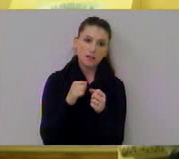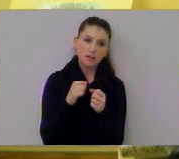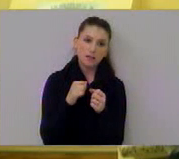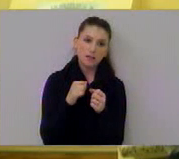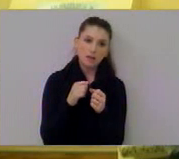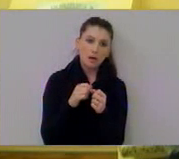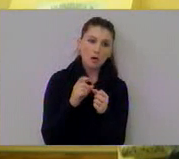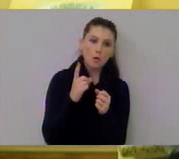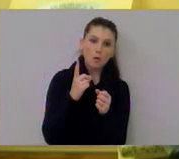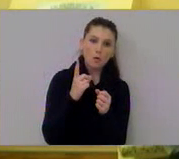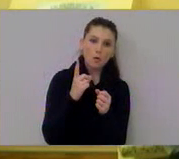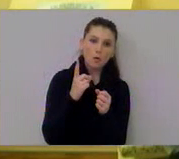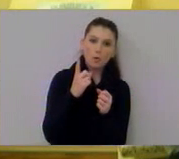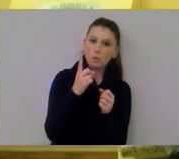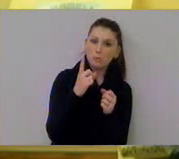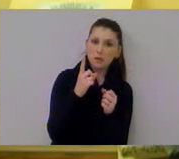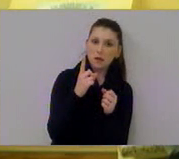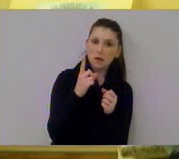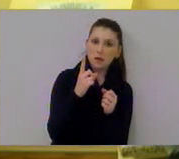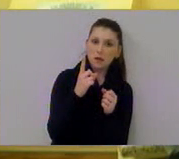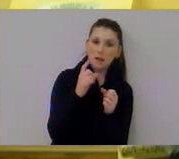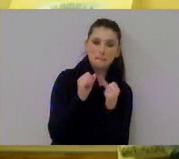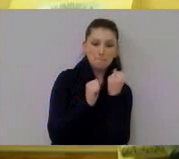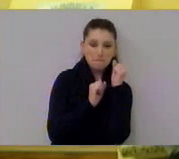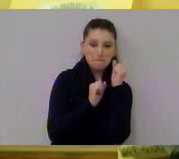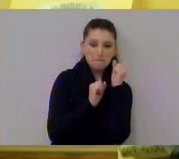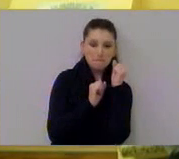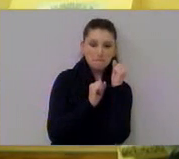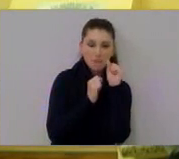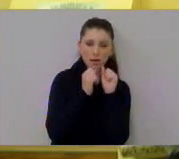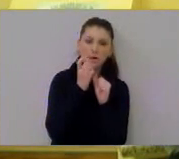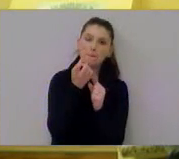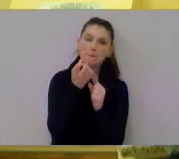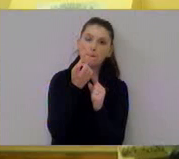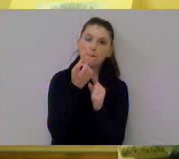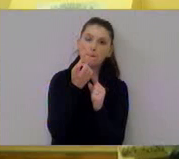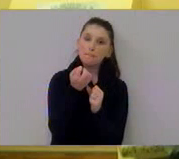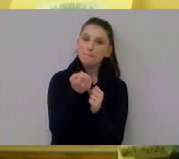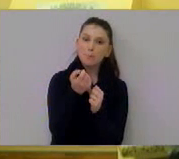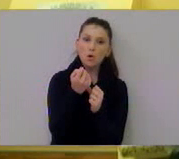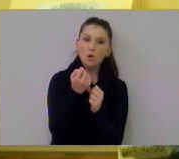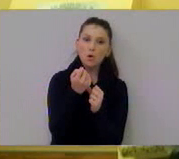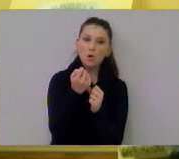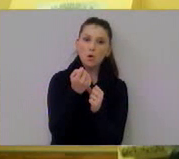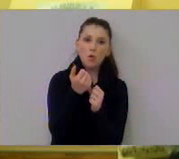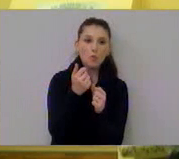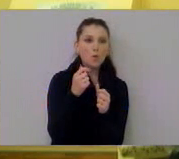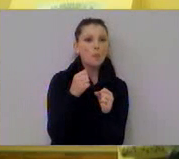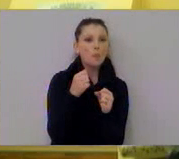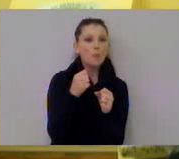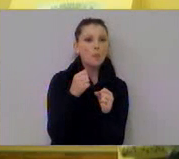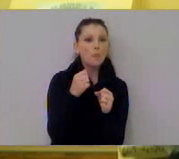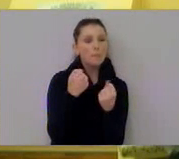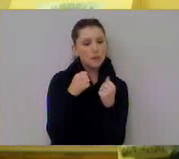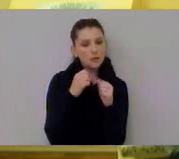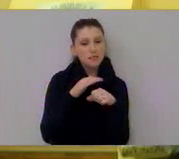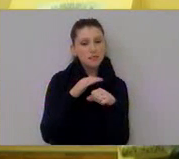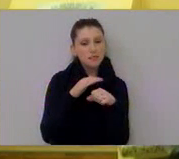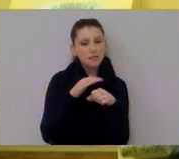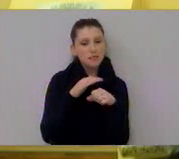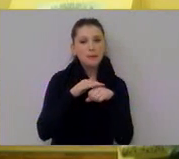mais máquina, porque cada chuva é o